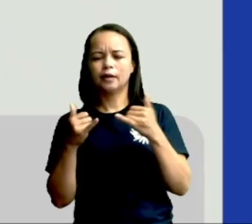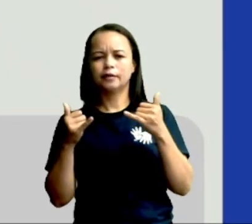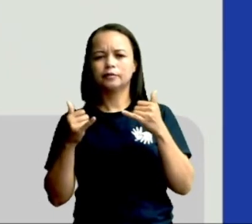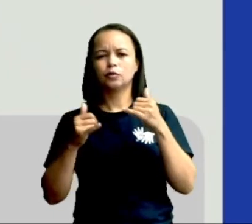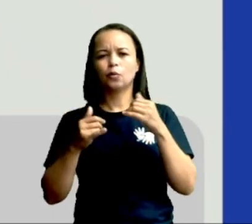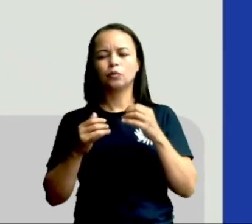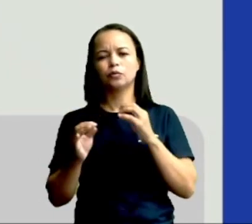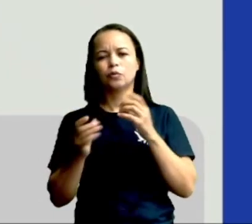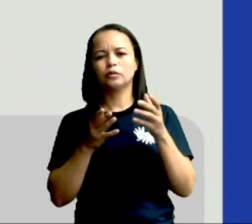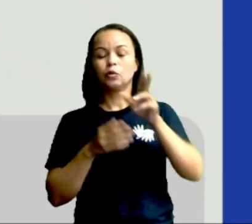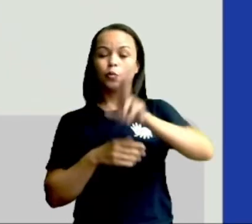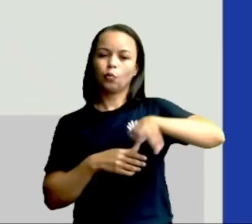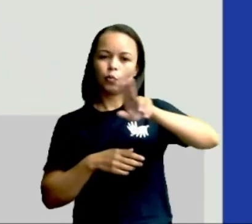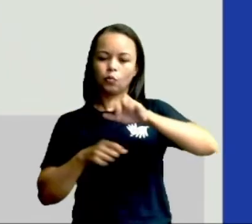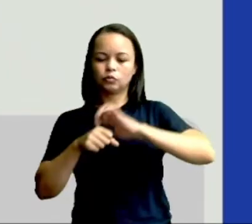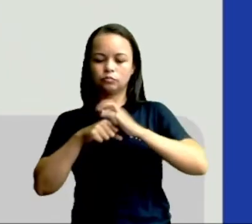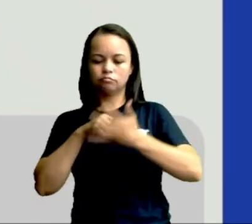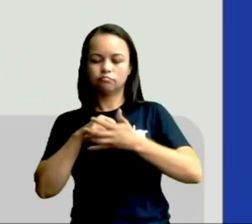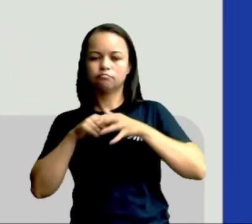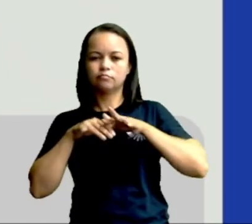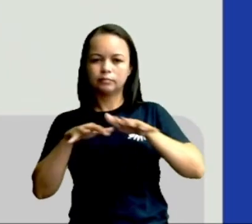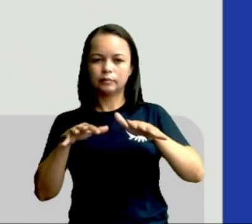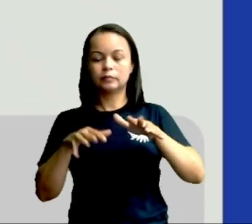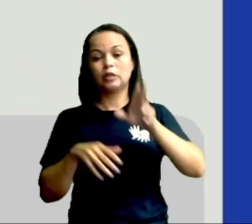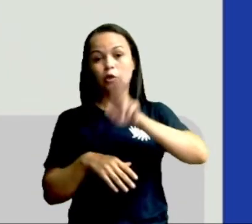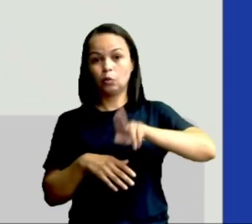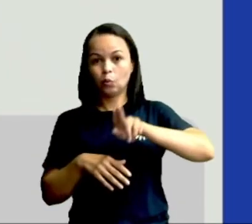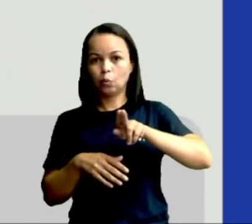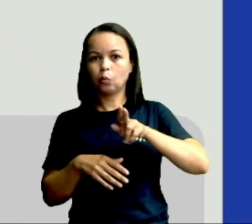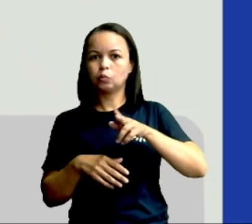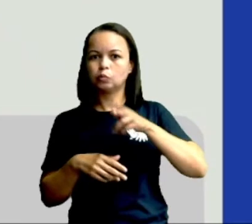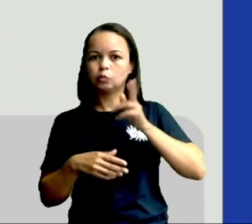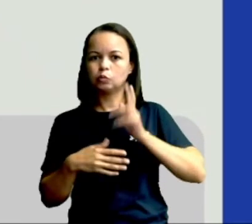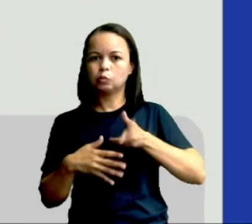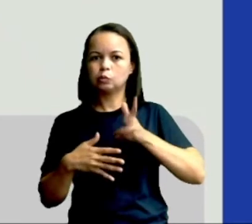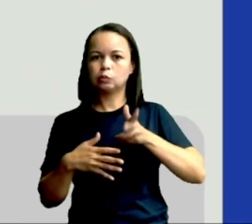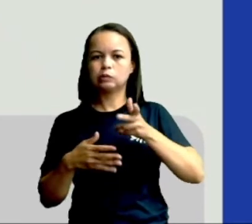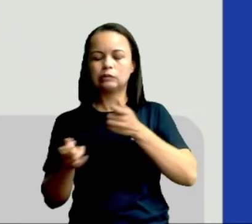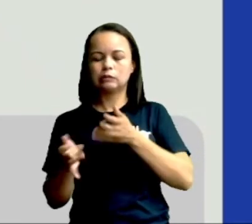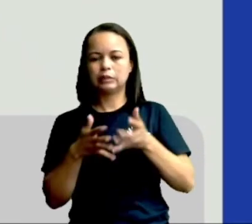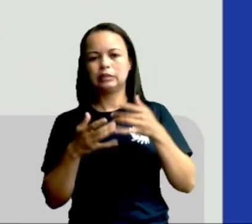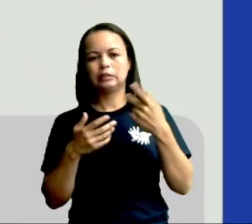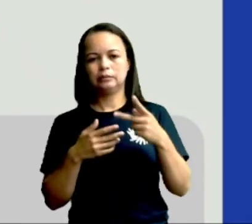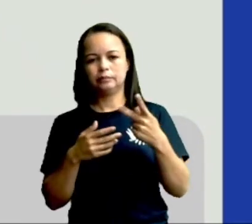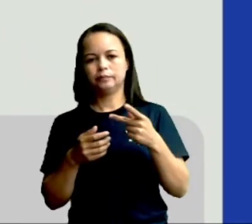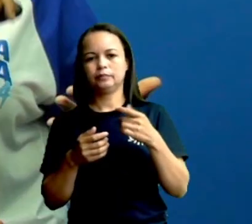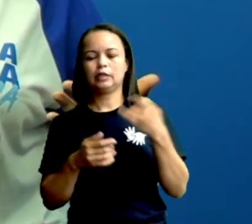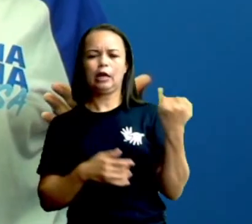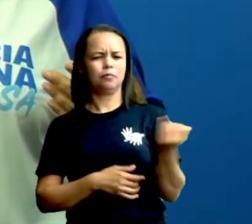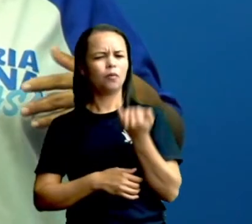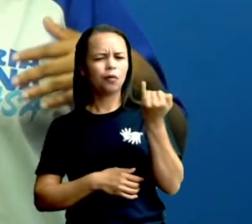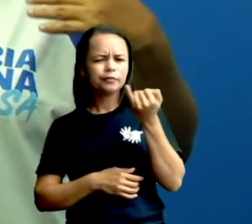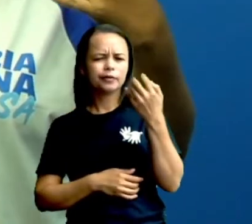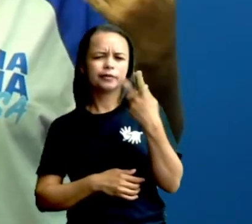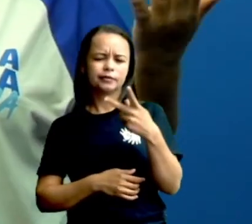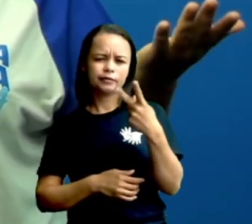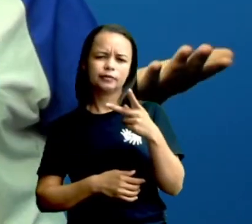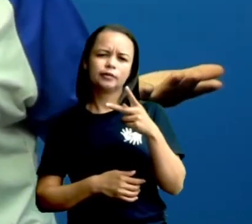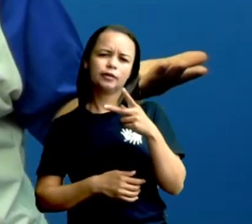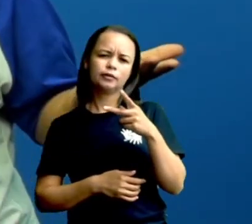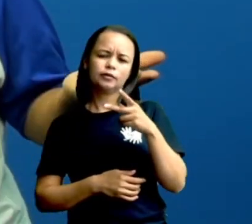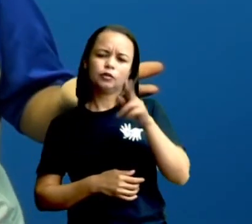tempos de pandemia e o uso excessivo desses aparelhos. Como foi importante, né? Vê só, olha para cá, como